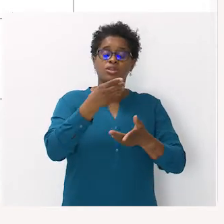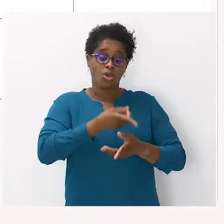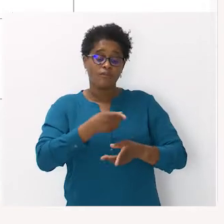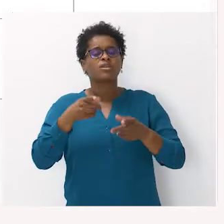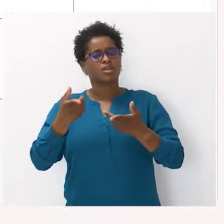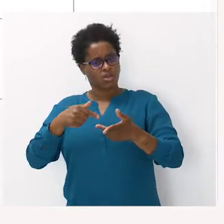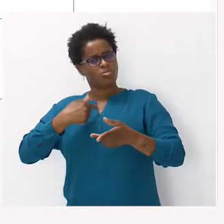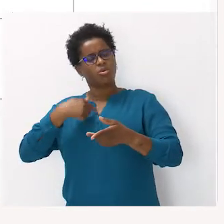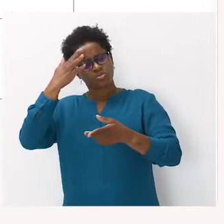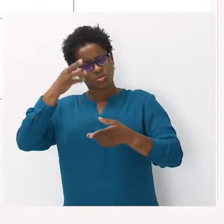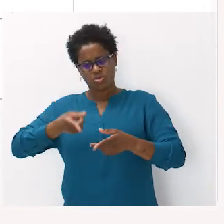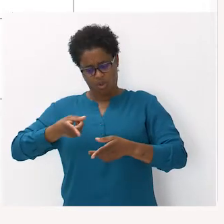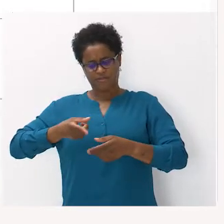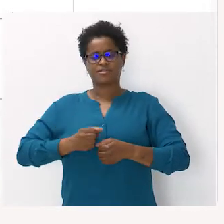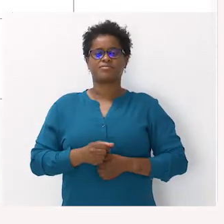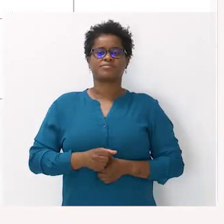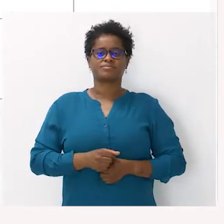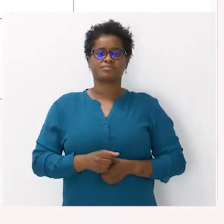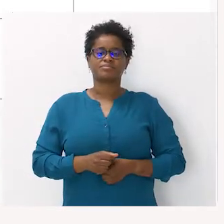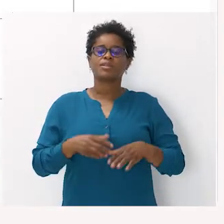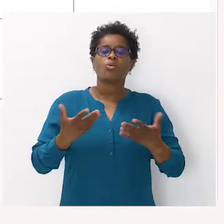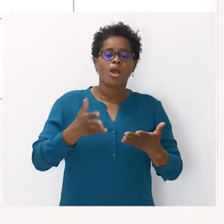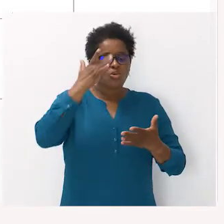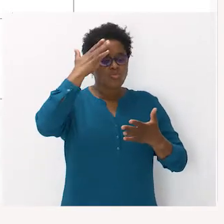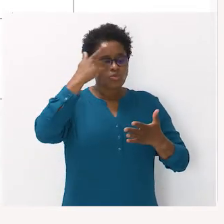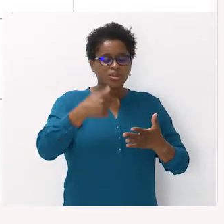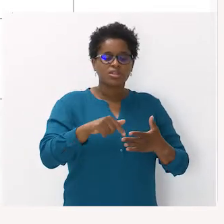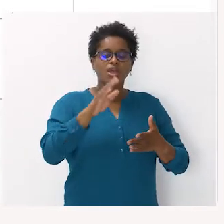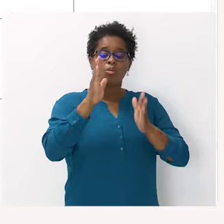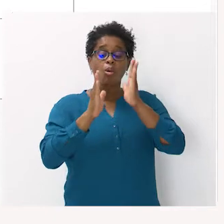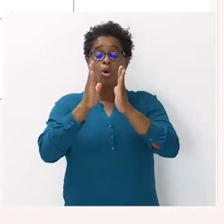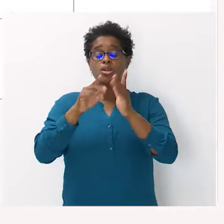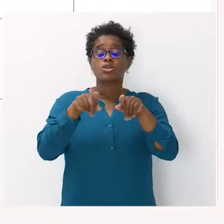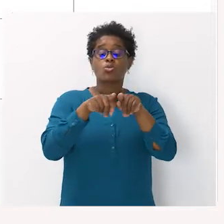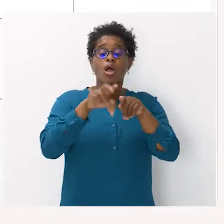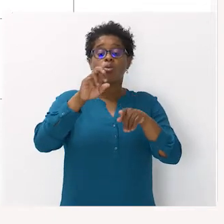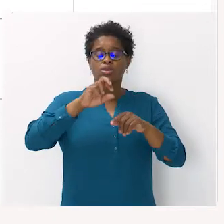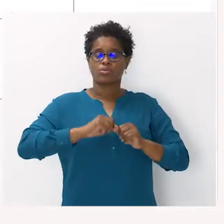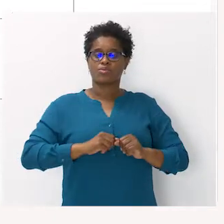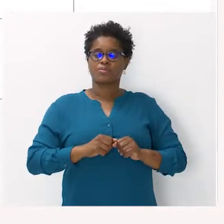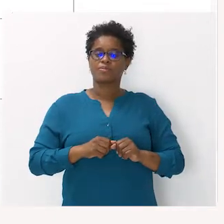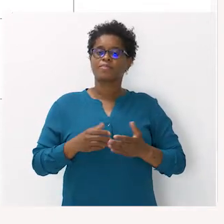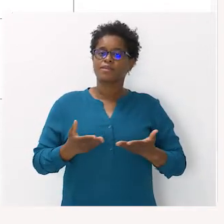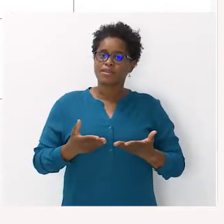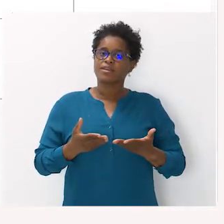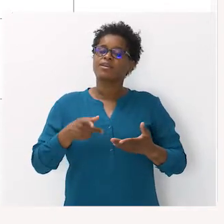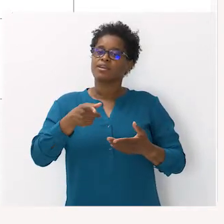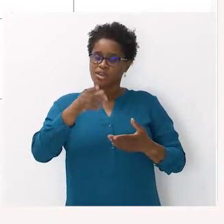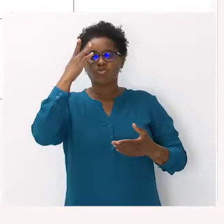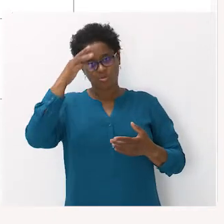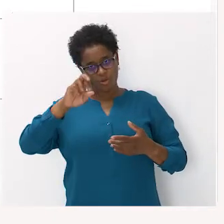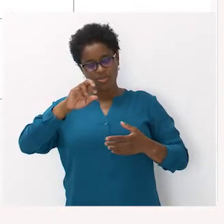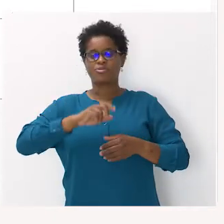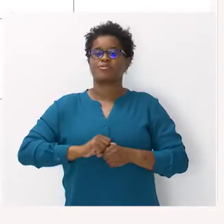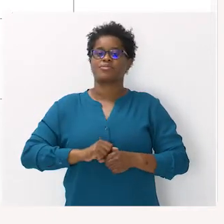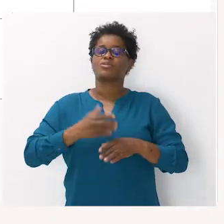9 é o próprio número 9. Qual é o número que tem módulo igual a 8? É o número